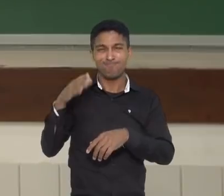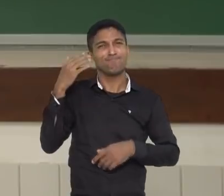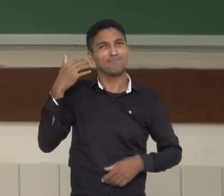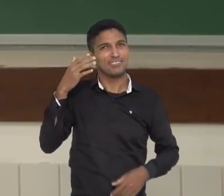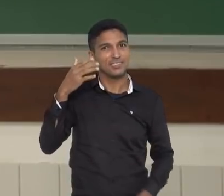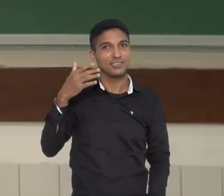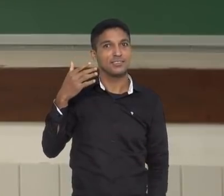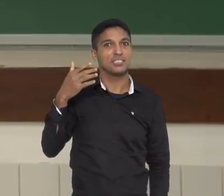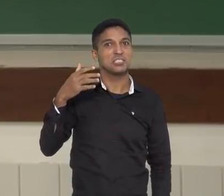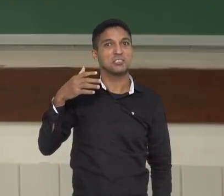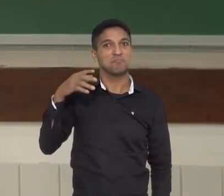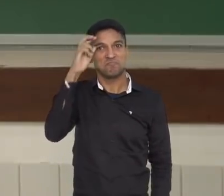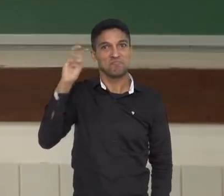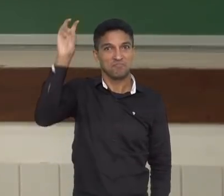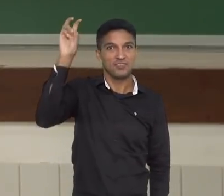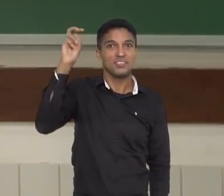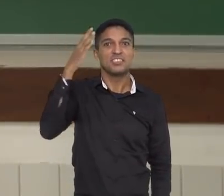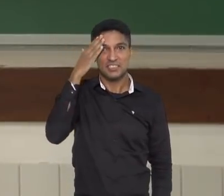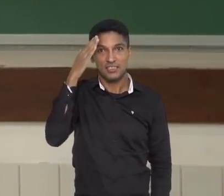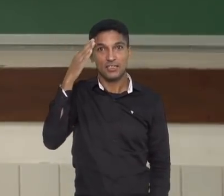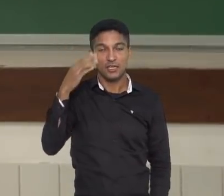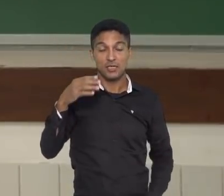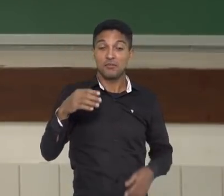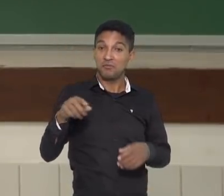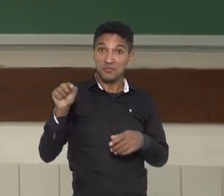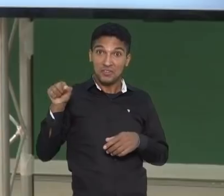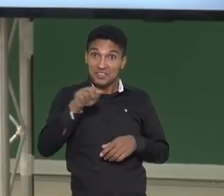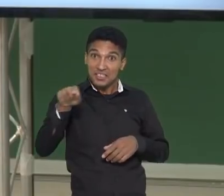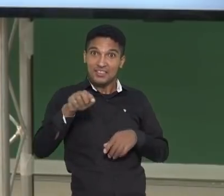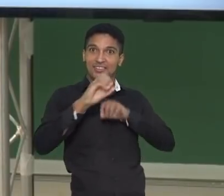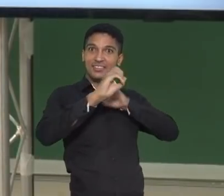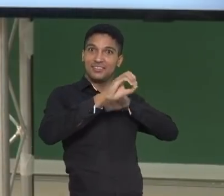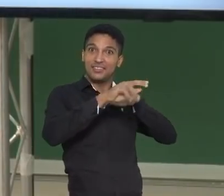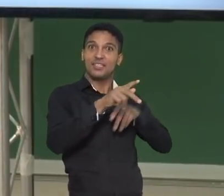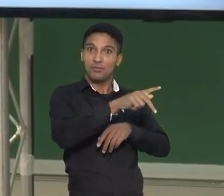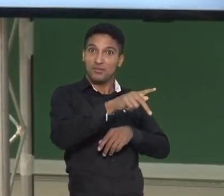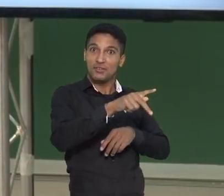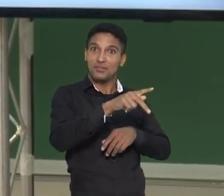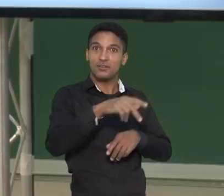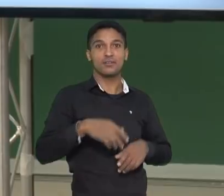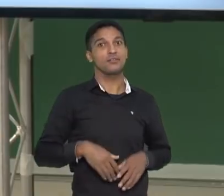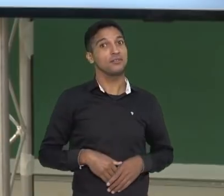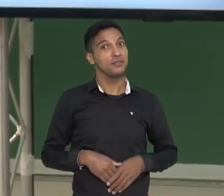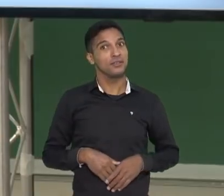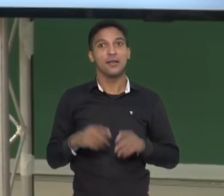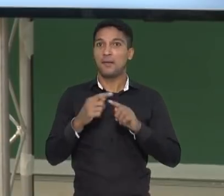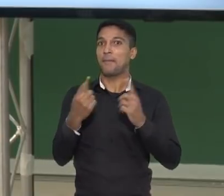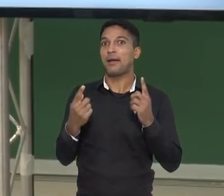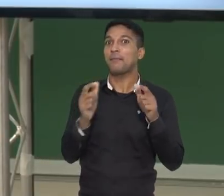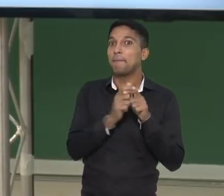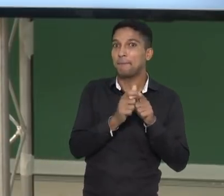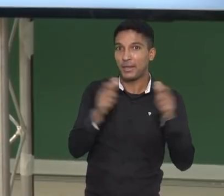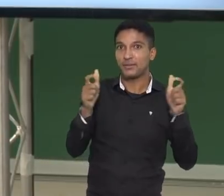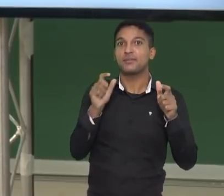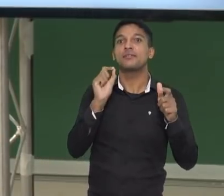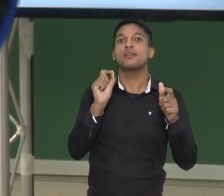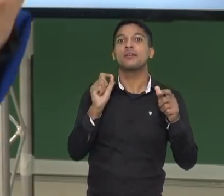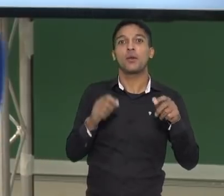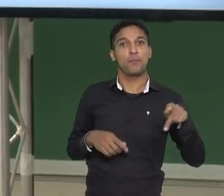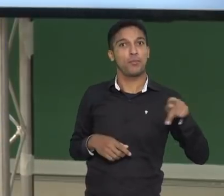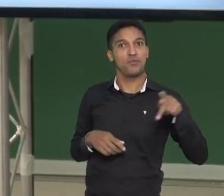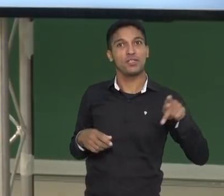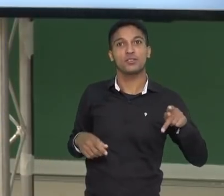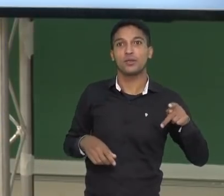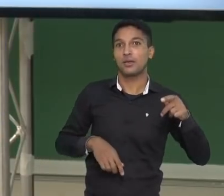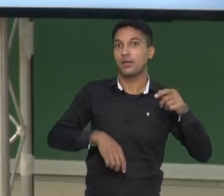professora, ensinam os colegas também. Mas geralmente a professora faz a explanação,